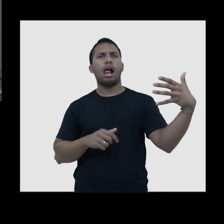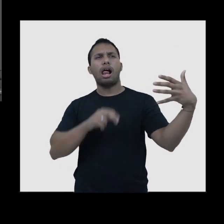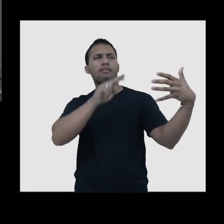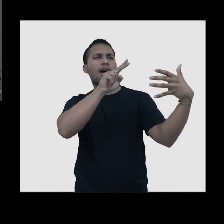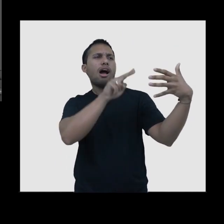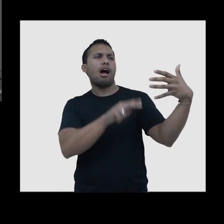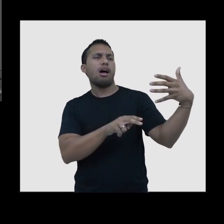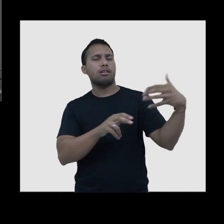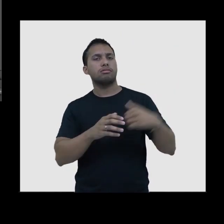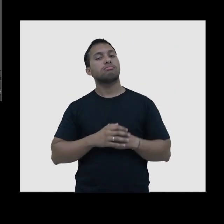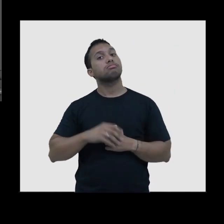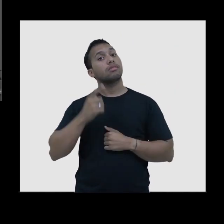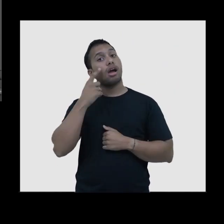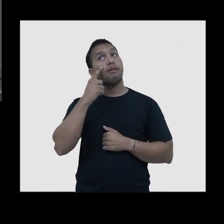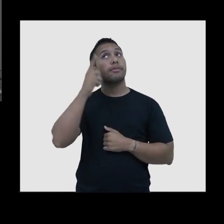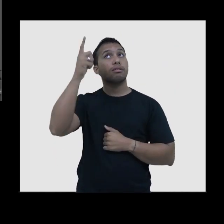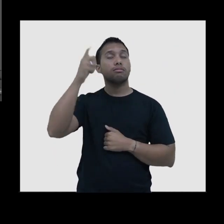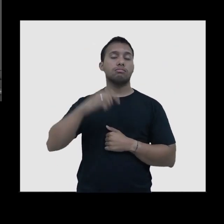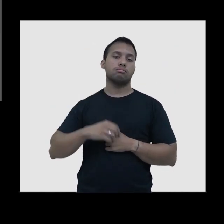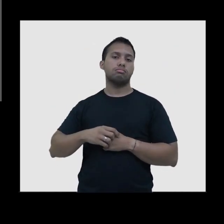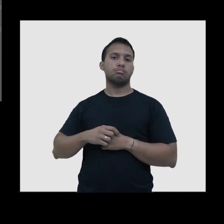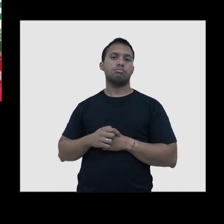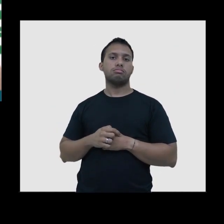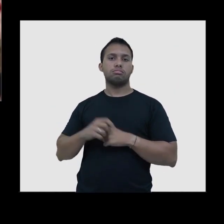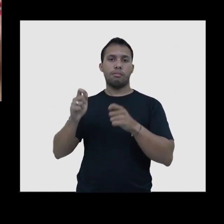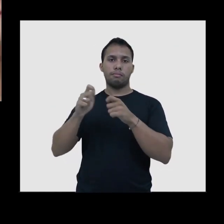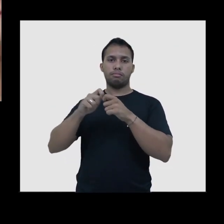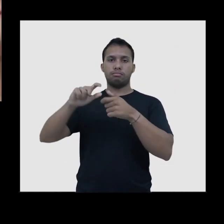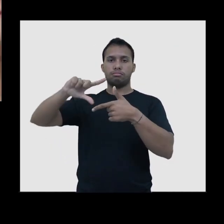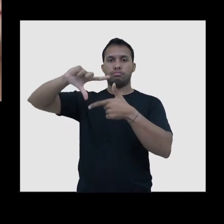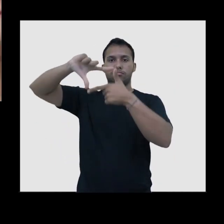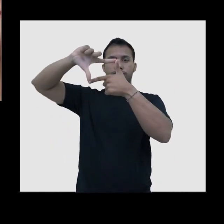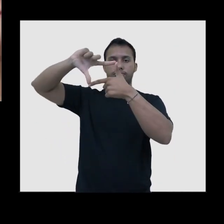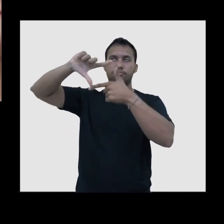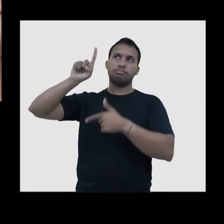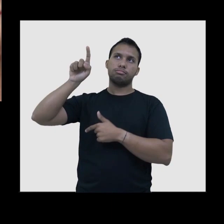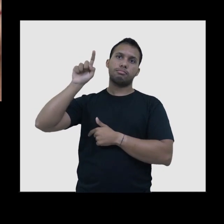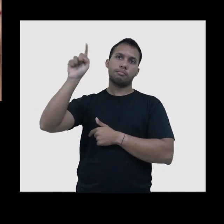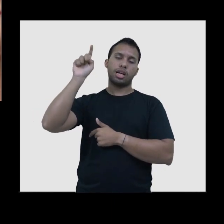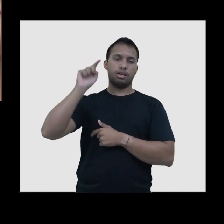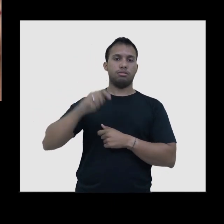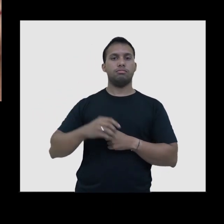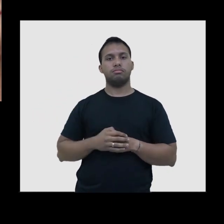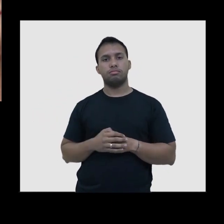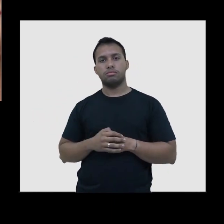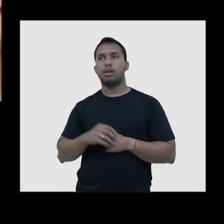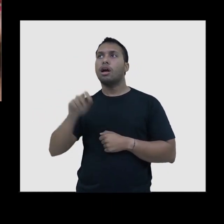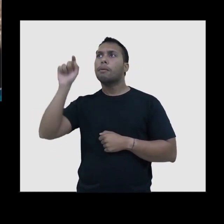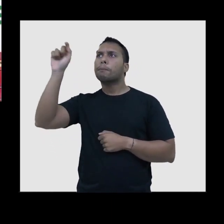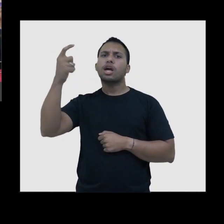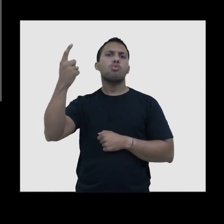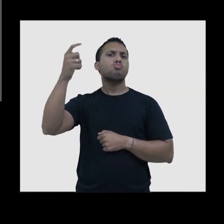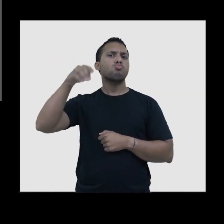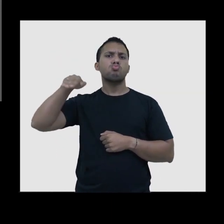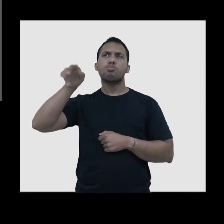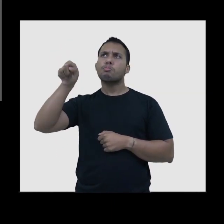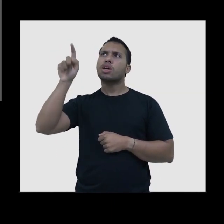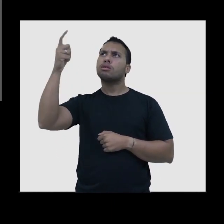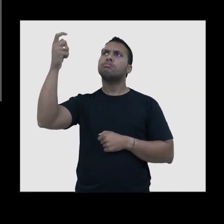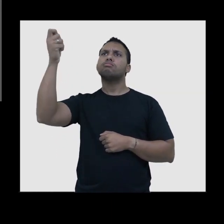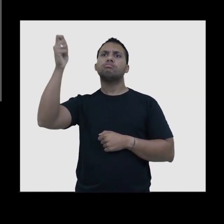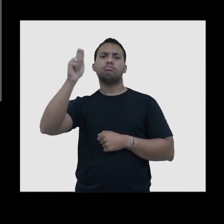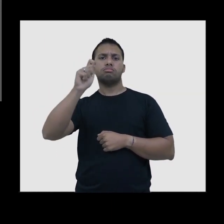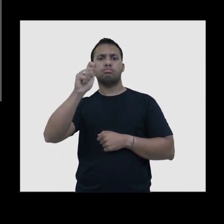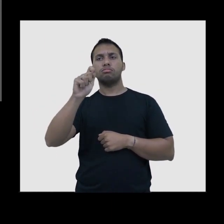tem as propriedades, certo? Então a gente vai pegar a ferramenta retângulo. Ó, clica nela. Dá um clique no